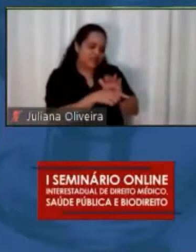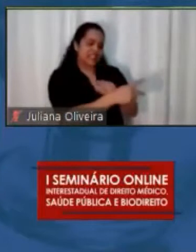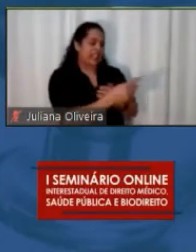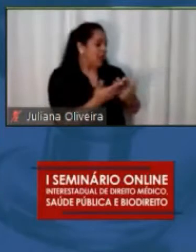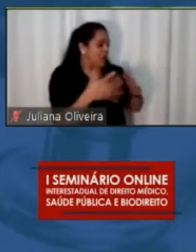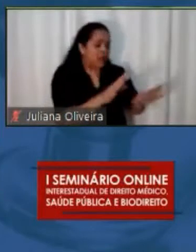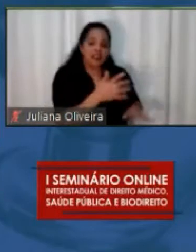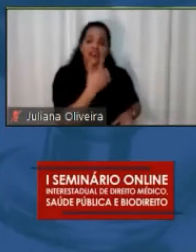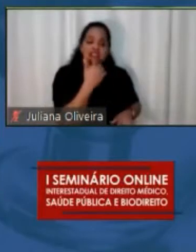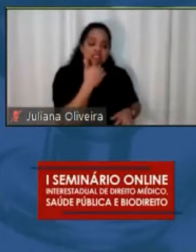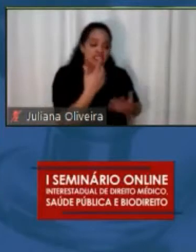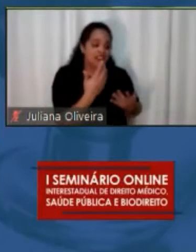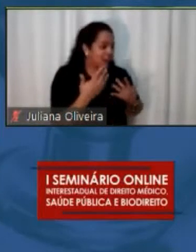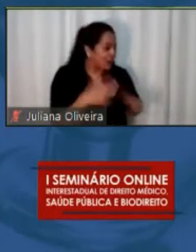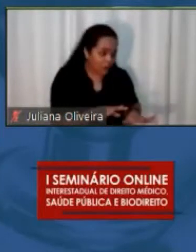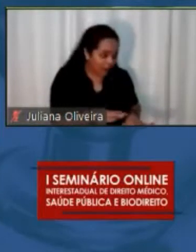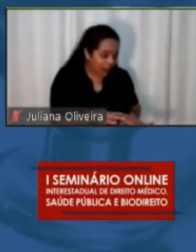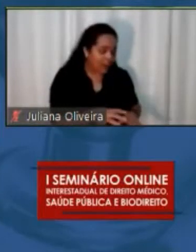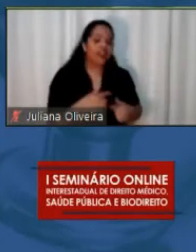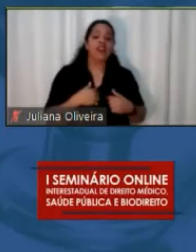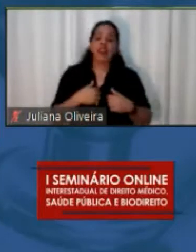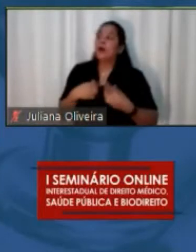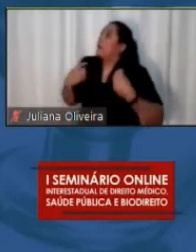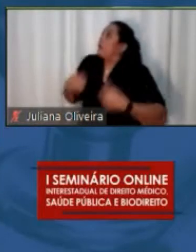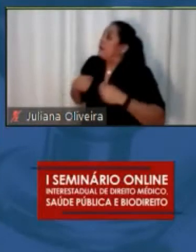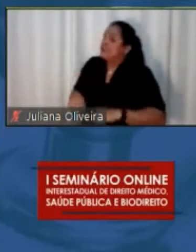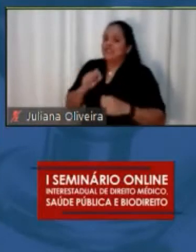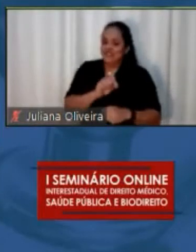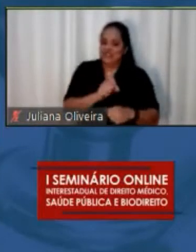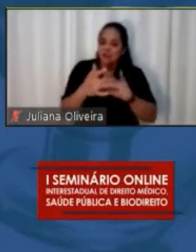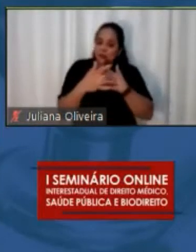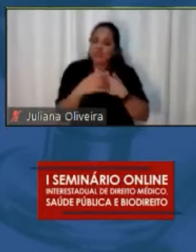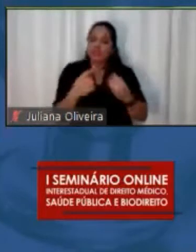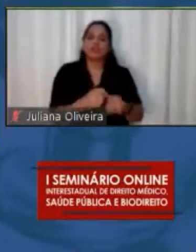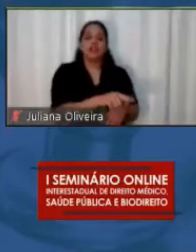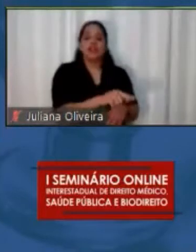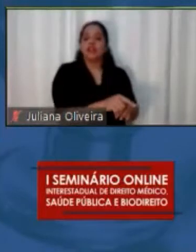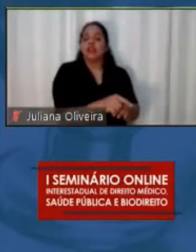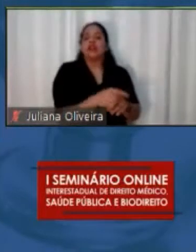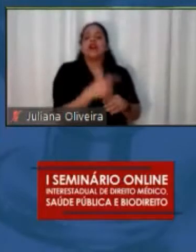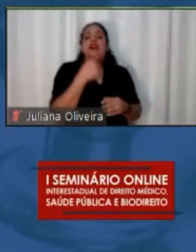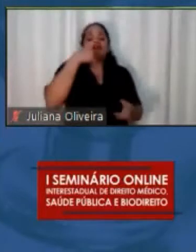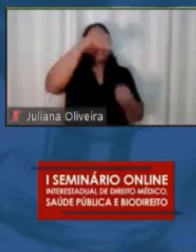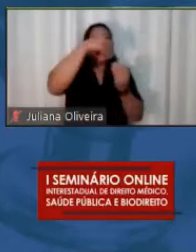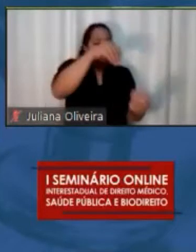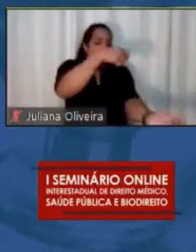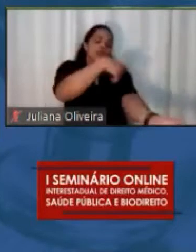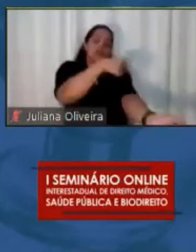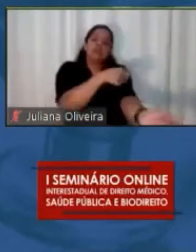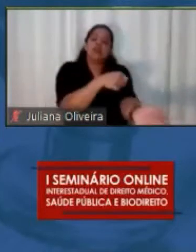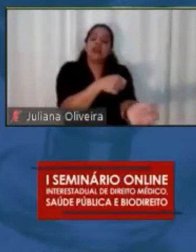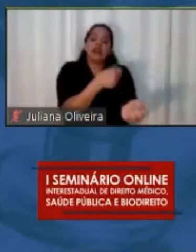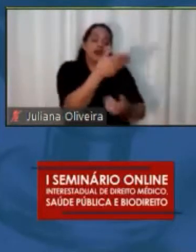A transfusão de sangue talvez seja o tratamento mais simples, mais imediato, mas não é o